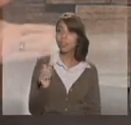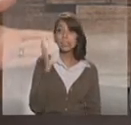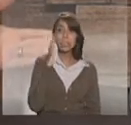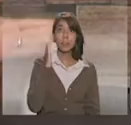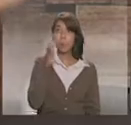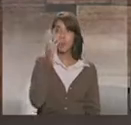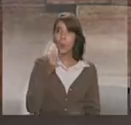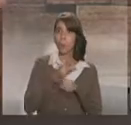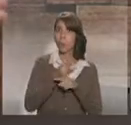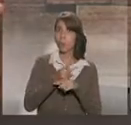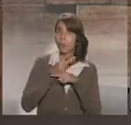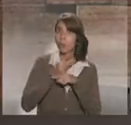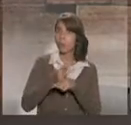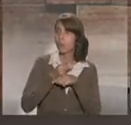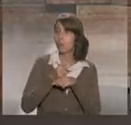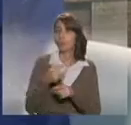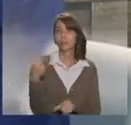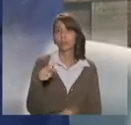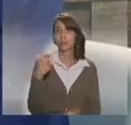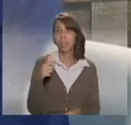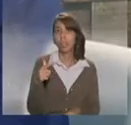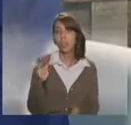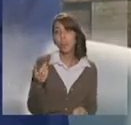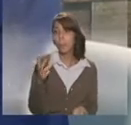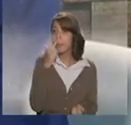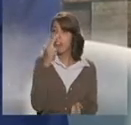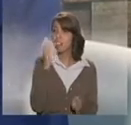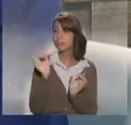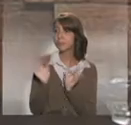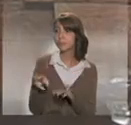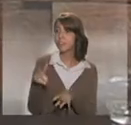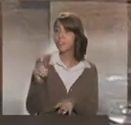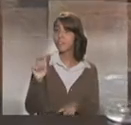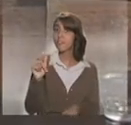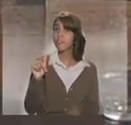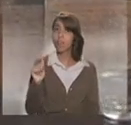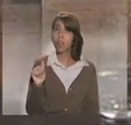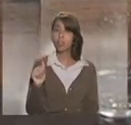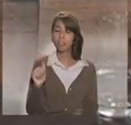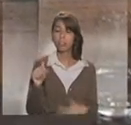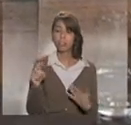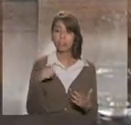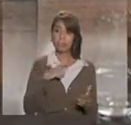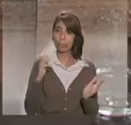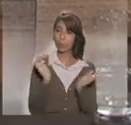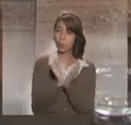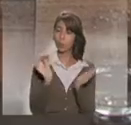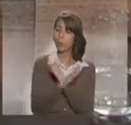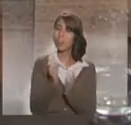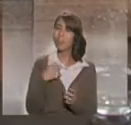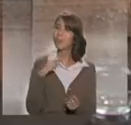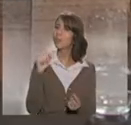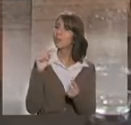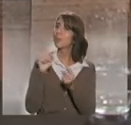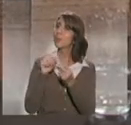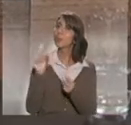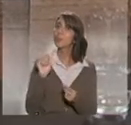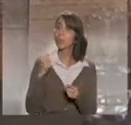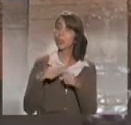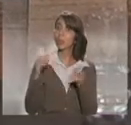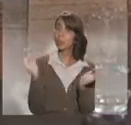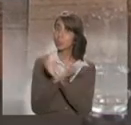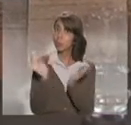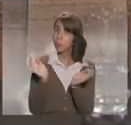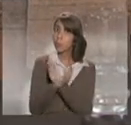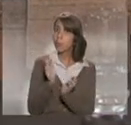falar no começo do ano aquela vaga e eu ia ficar lá até uma vaga na turma tal era até uma turma que eu não me encaixava exatamente porque era uma turma até